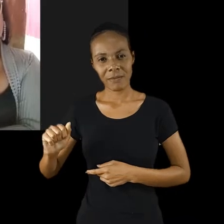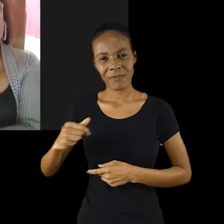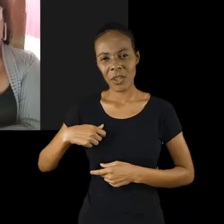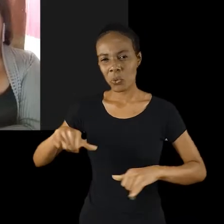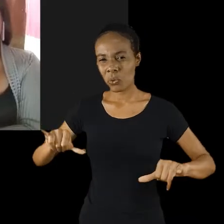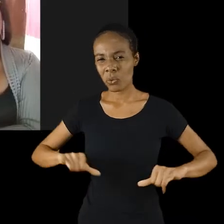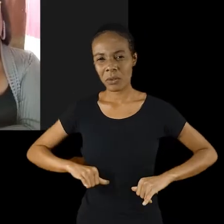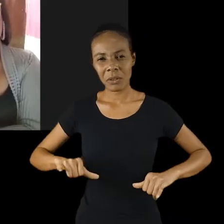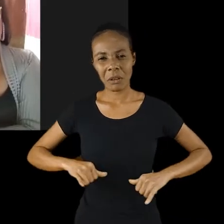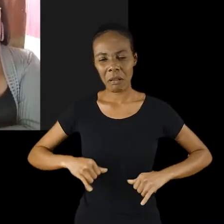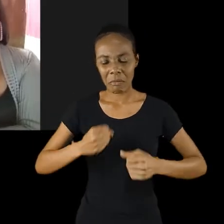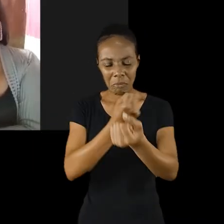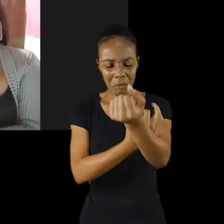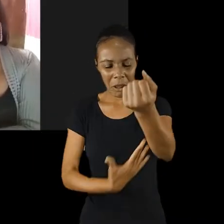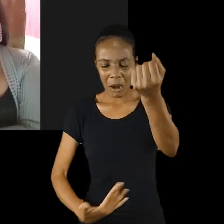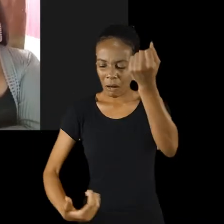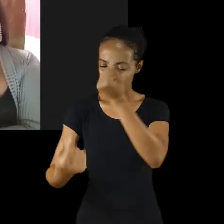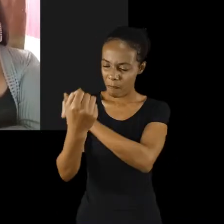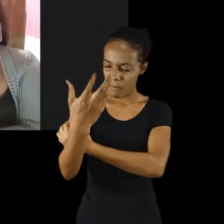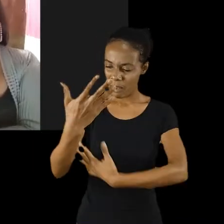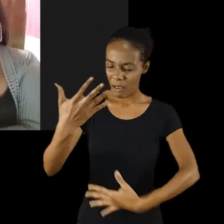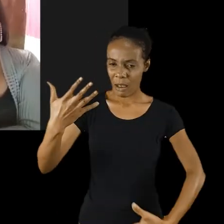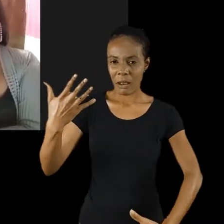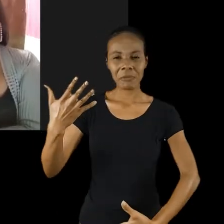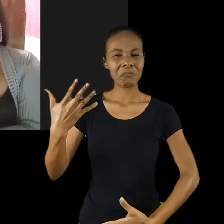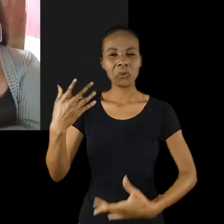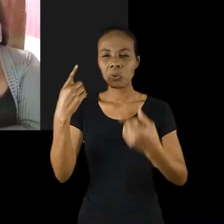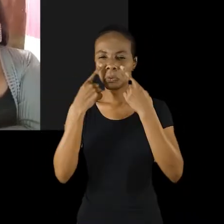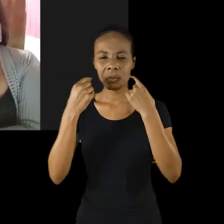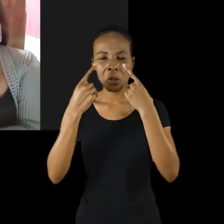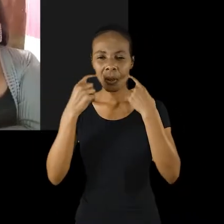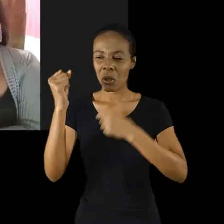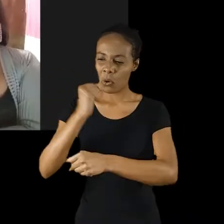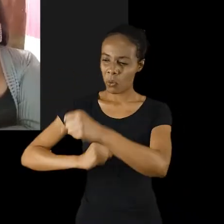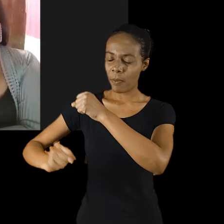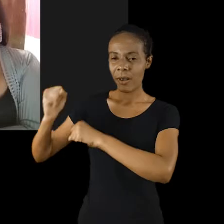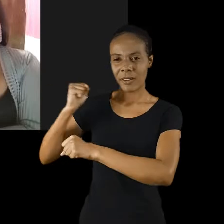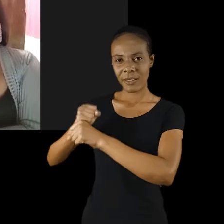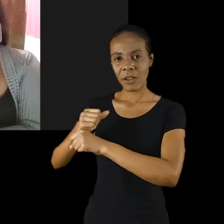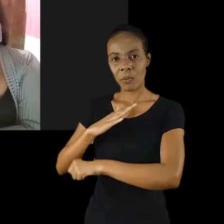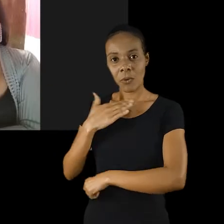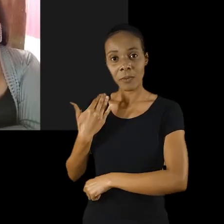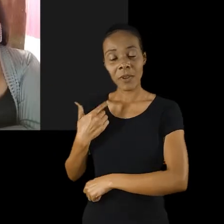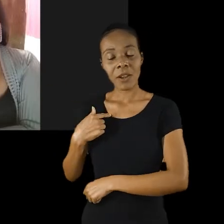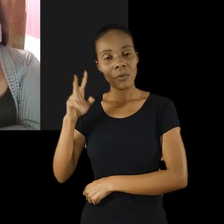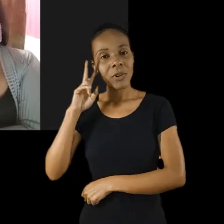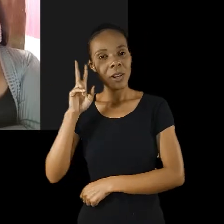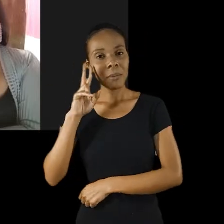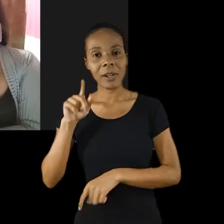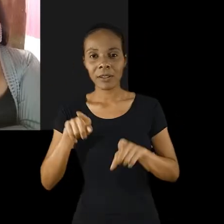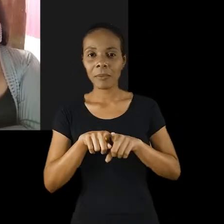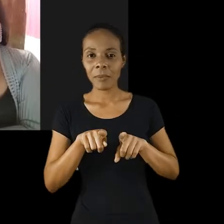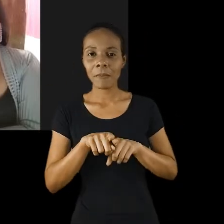Ano passado eu não, né? E eu lembro que eu escrevi uma afronta assim para Belchior. Eu falei, aí tem uma poesia minha